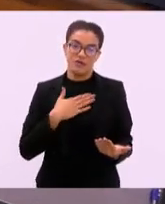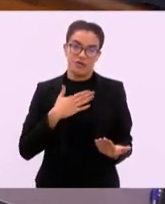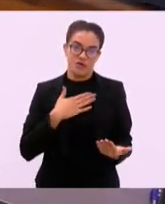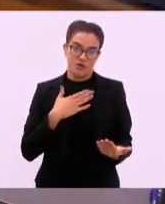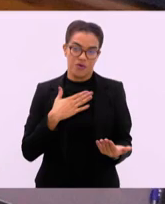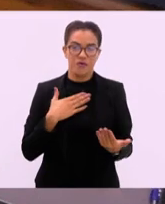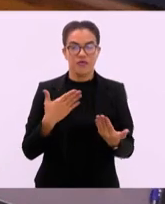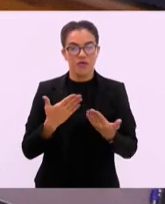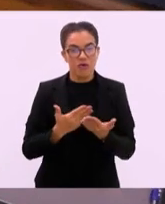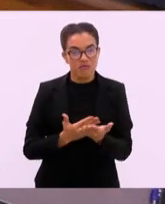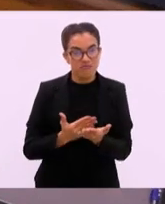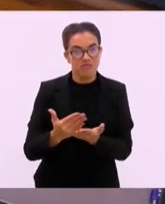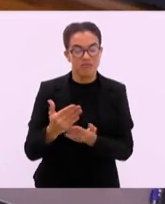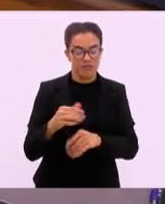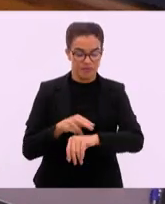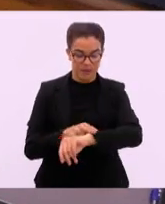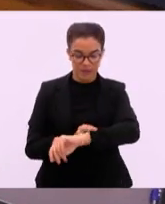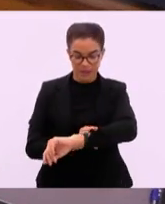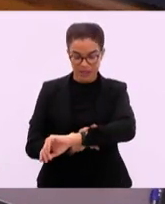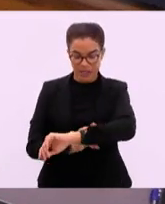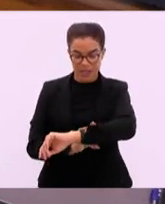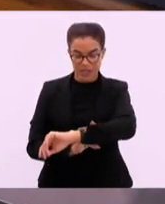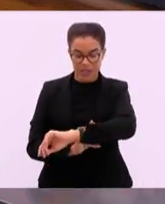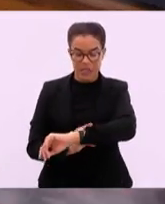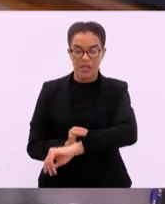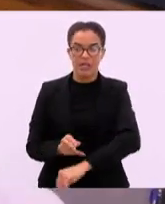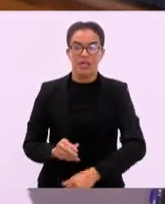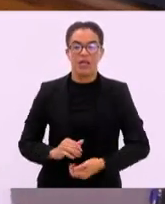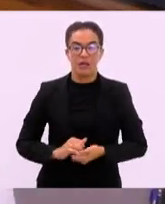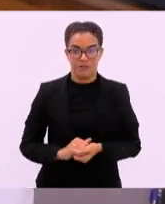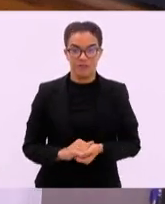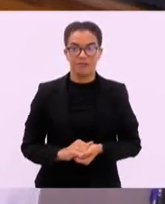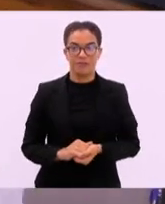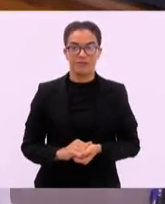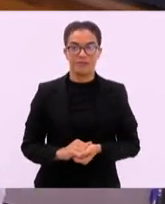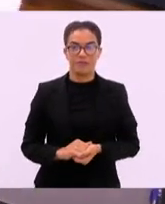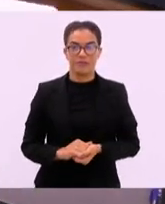vou dar início aqui ao edital de convocação da reunião ordinária.